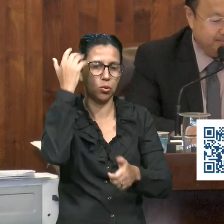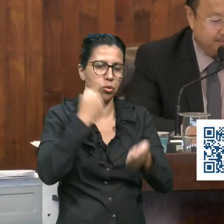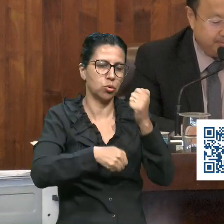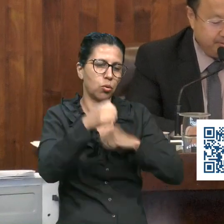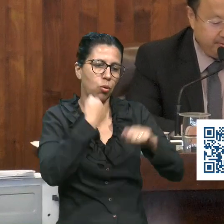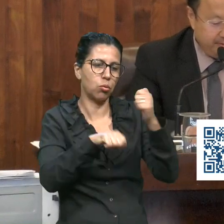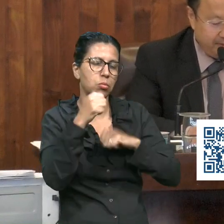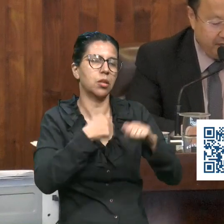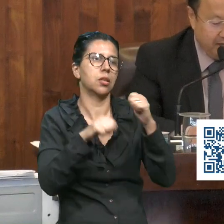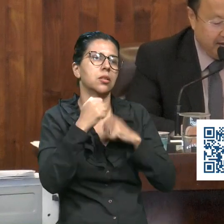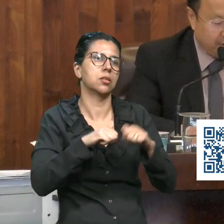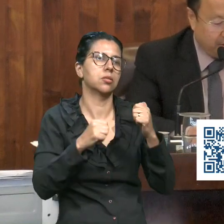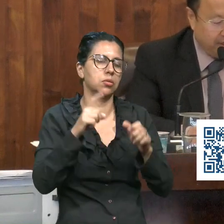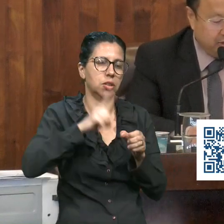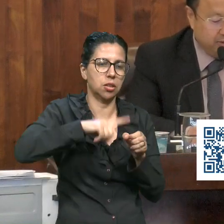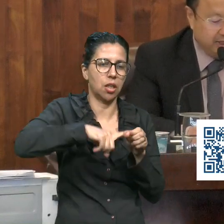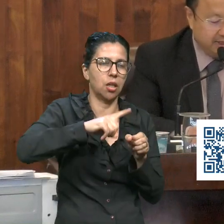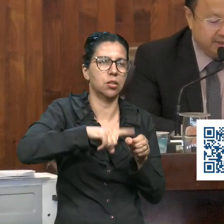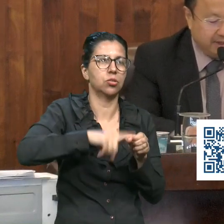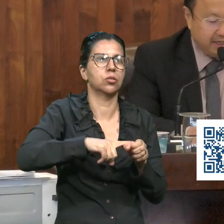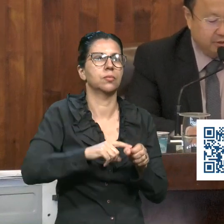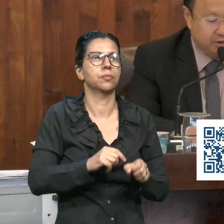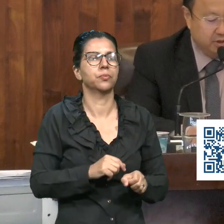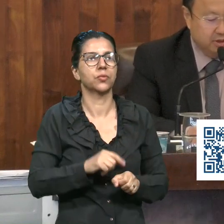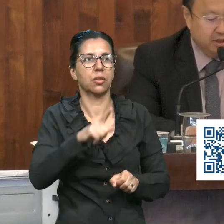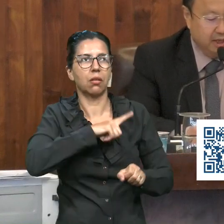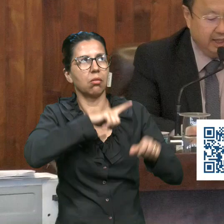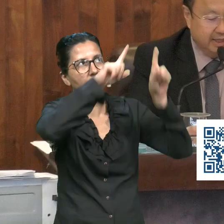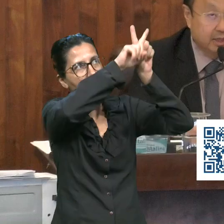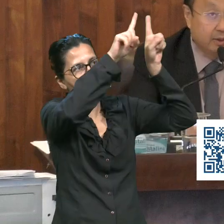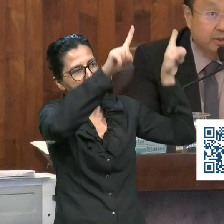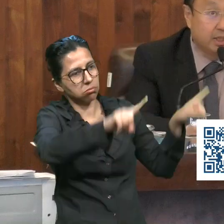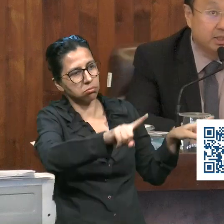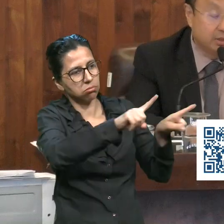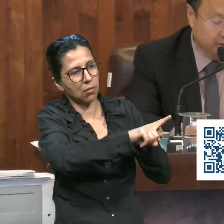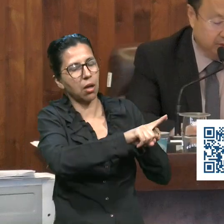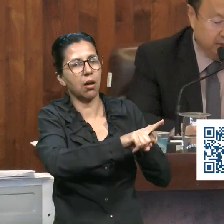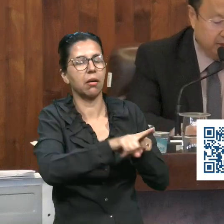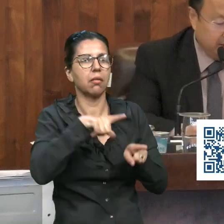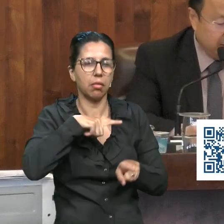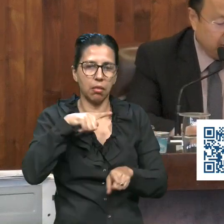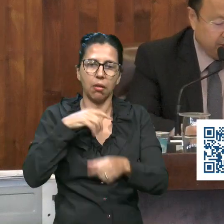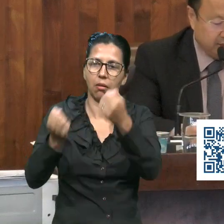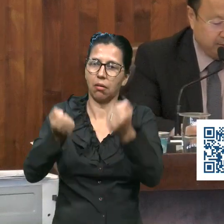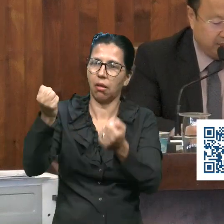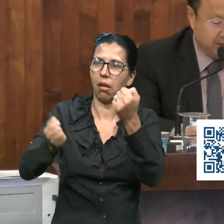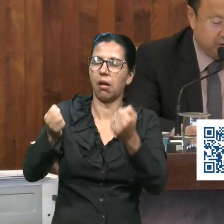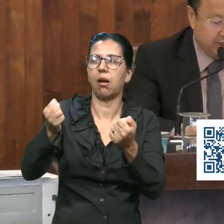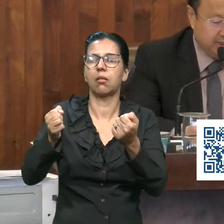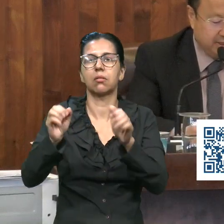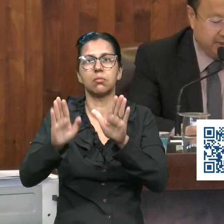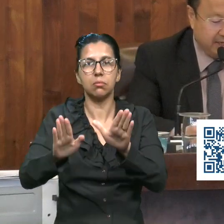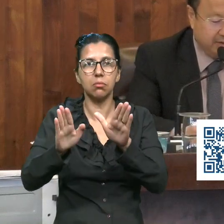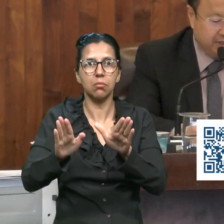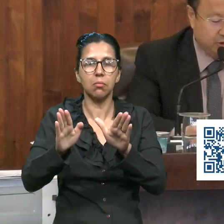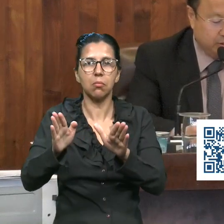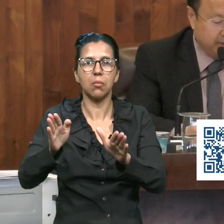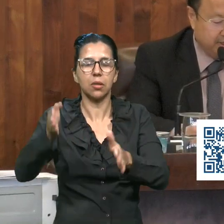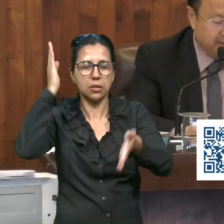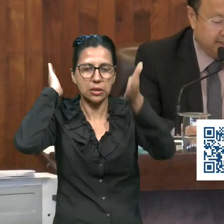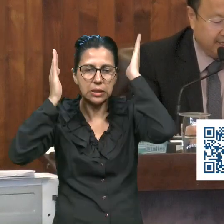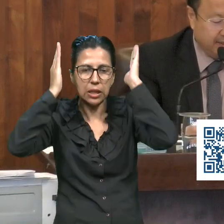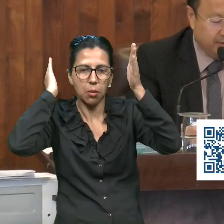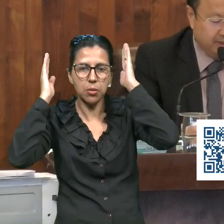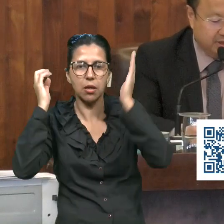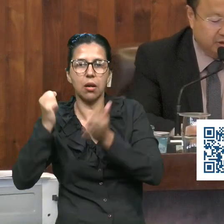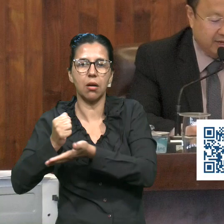cidade. Atualmente, com tantas demarcações em relação ao trânsito, o transporte e logística de mercadoria dos